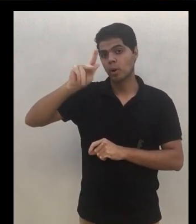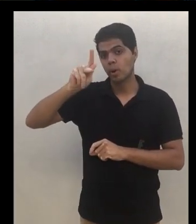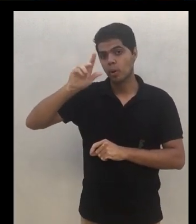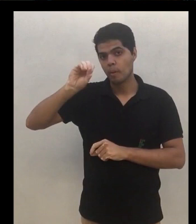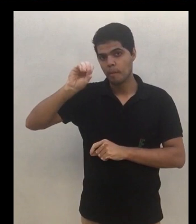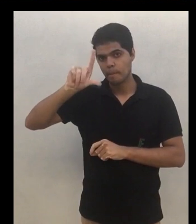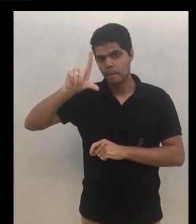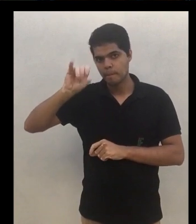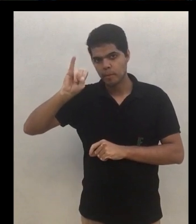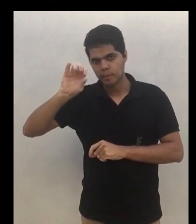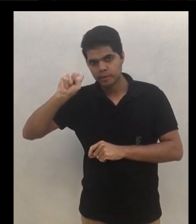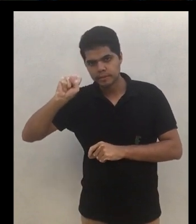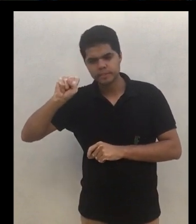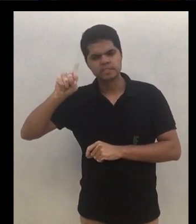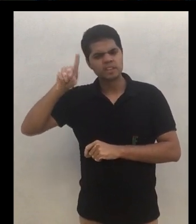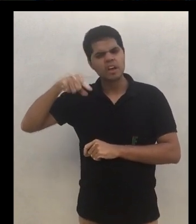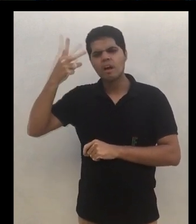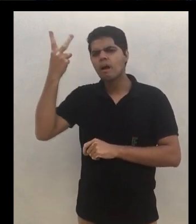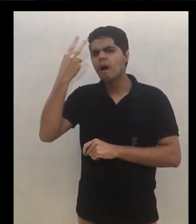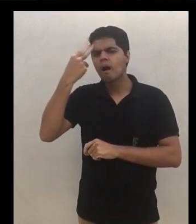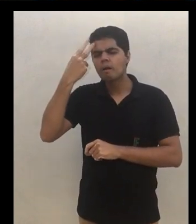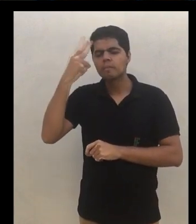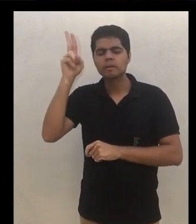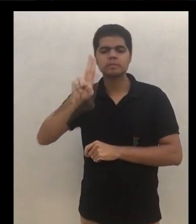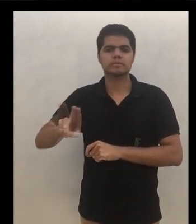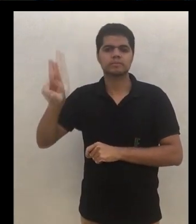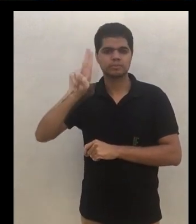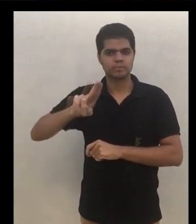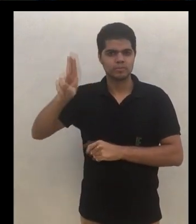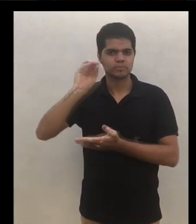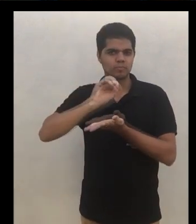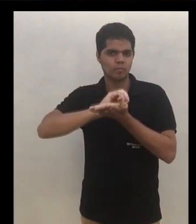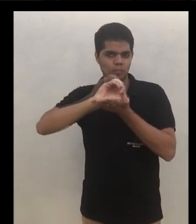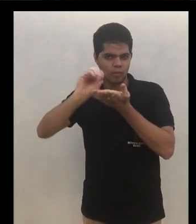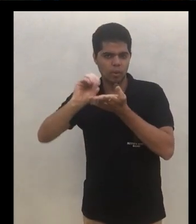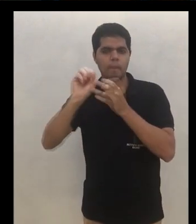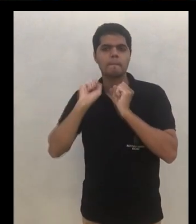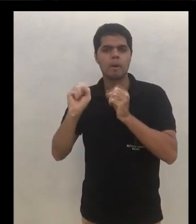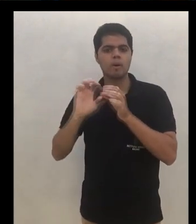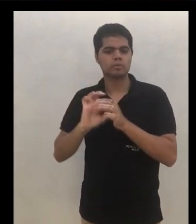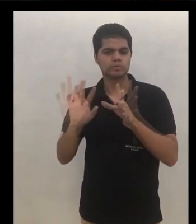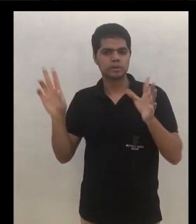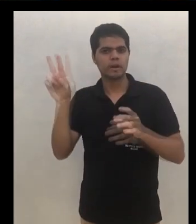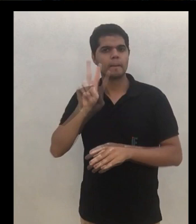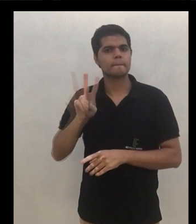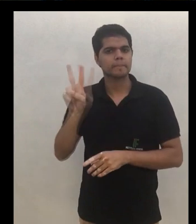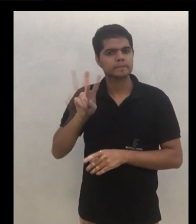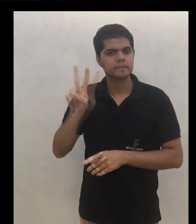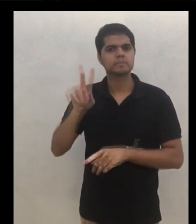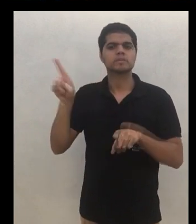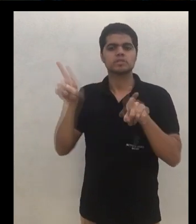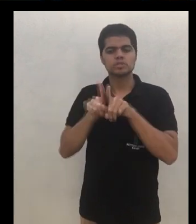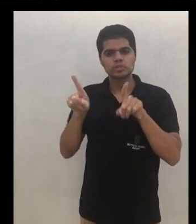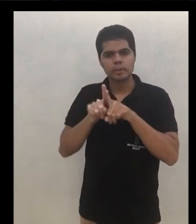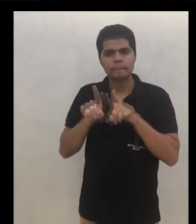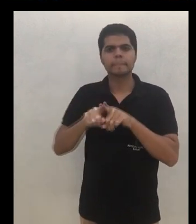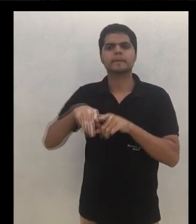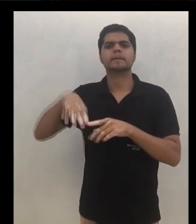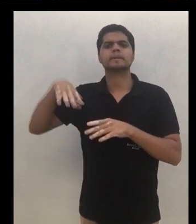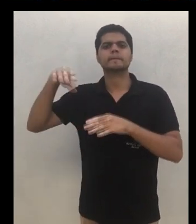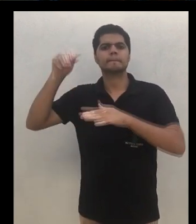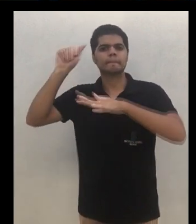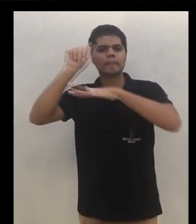orgânico, né, e que é um antibiótico natural. No sistema orgânico, você pode estar usando de vitaminas, aminoácidos,